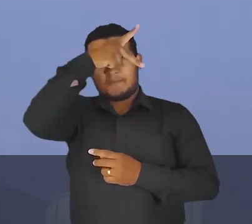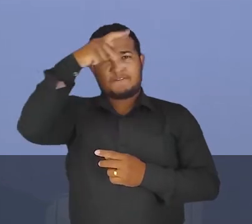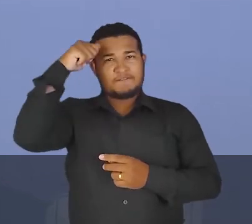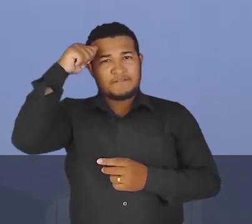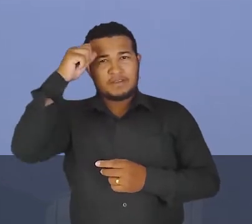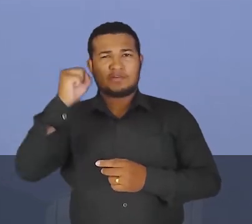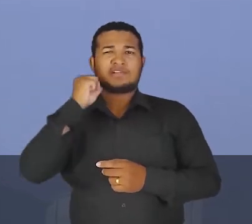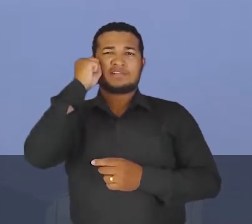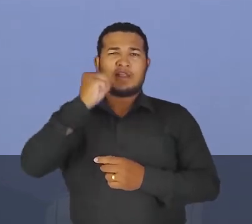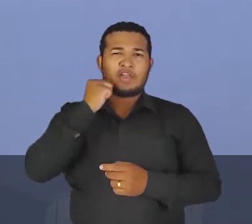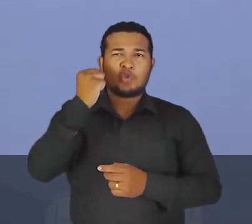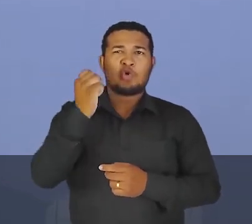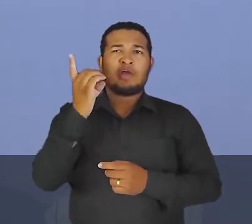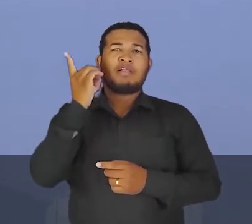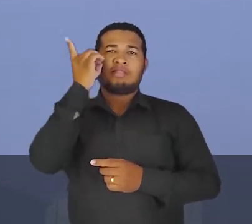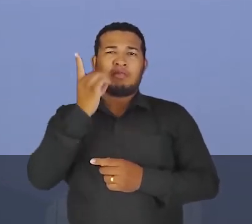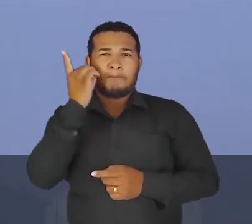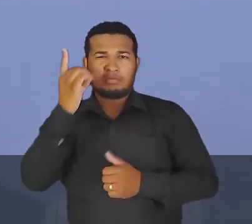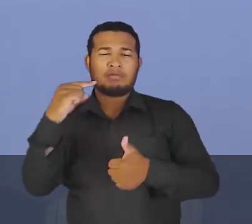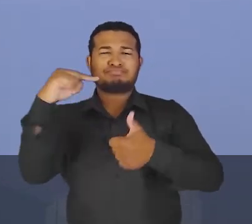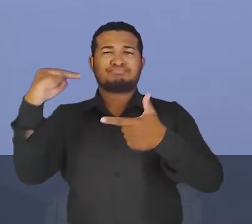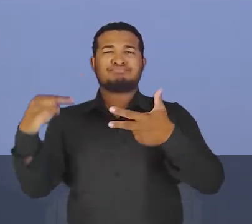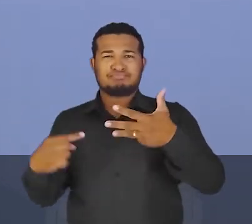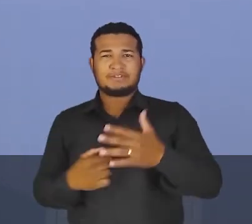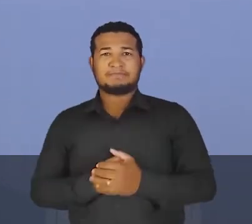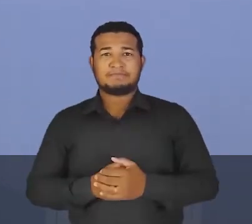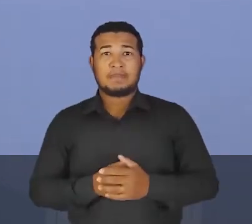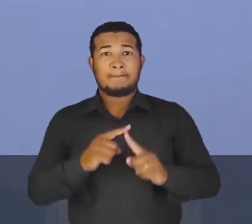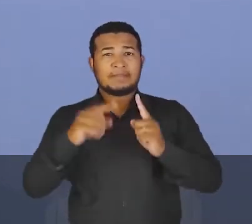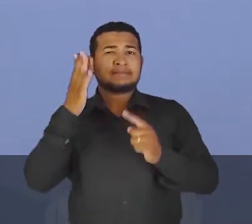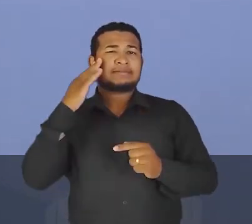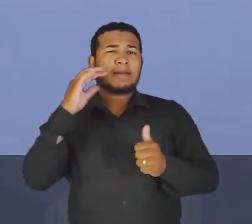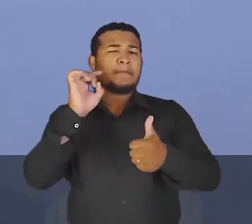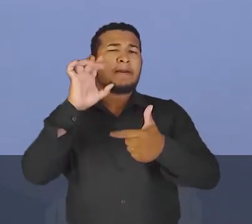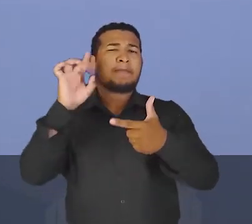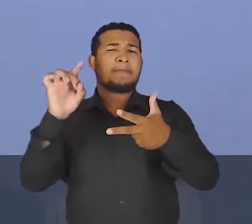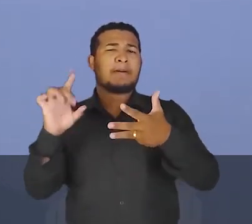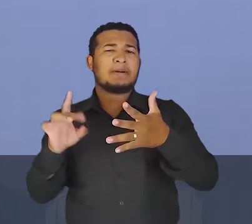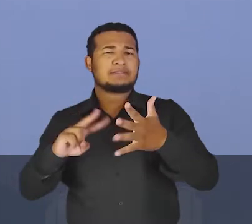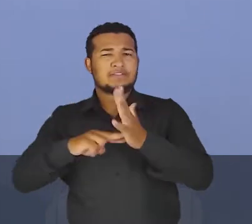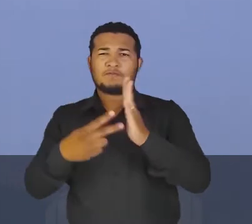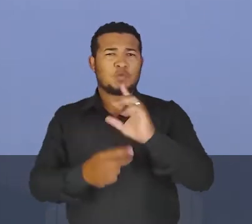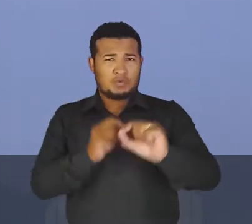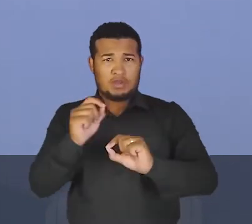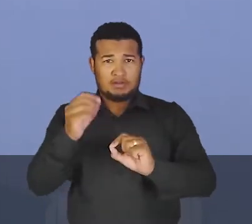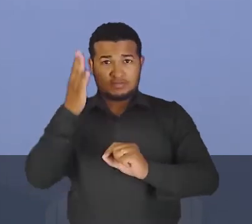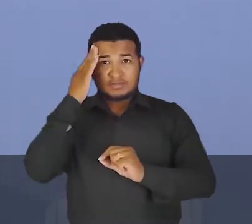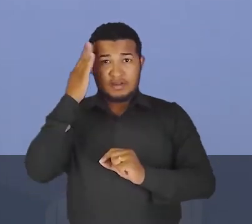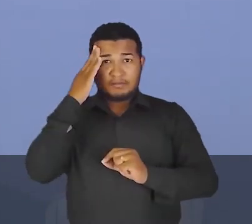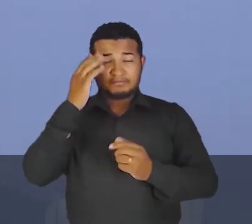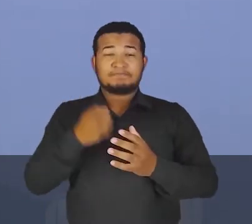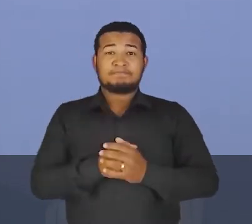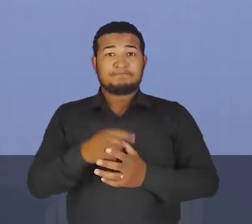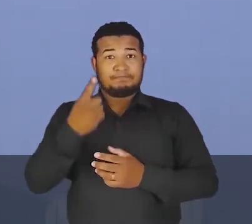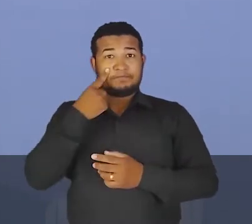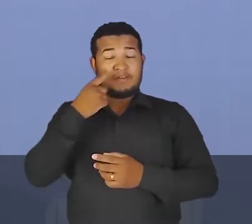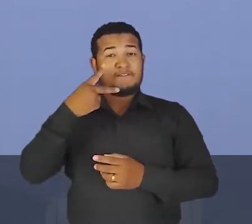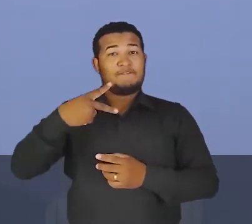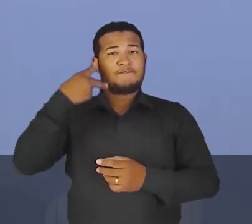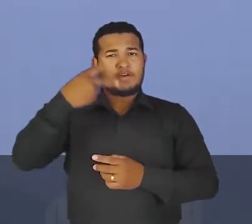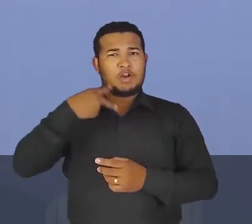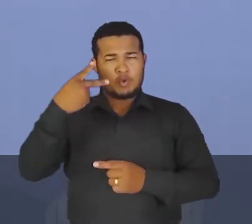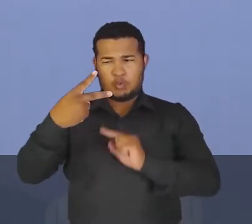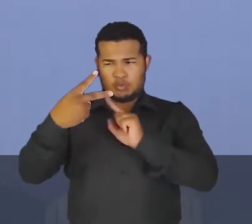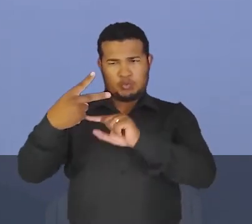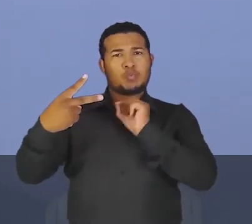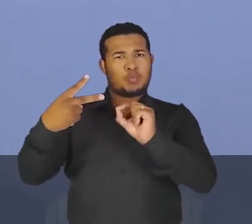senadores, deputados, uma série de cargos. Você sabe o que cada um desses cargos significa? Vamos tentar pegar o exemplo do vereador. Você sabe